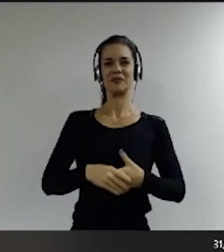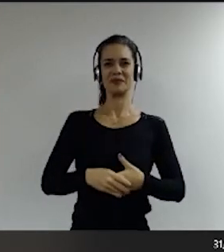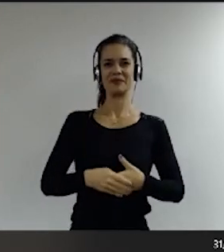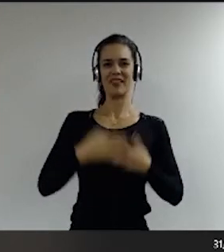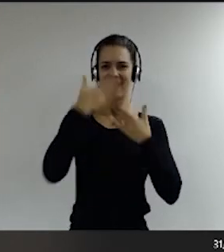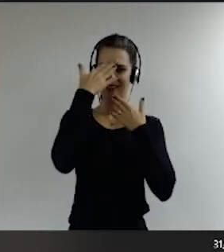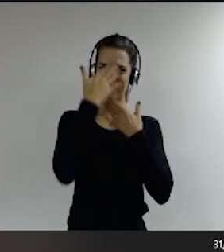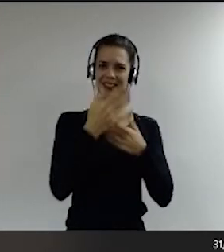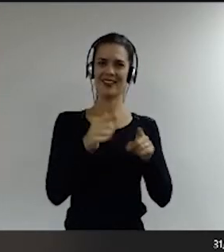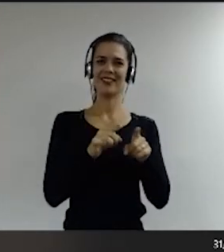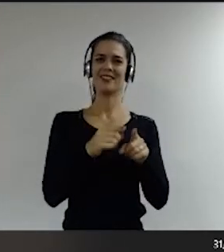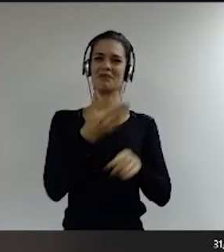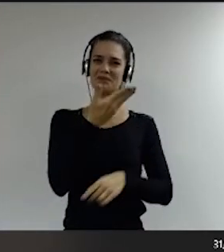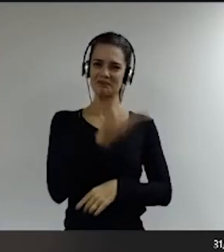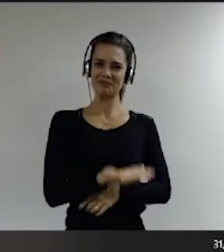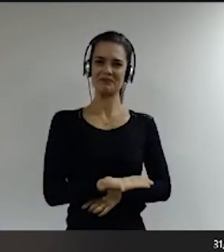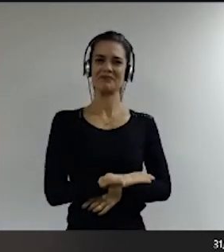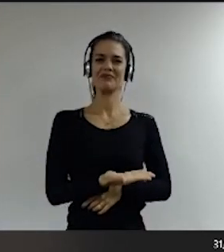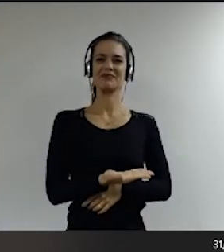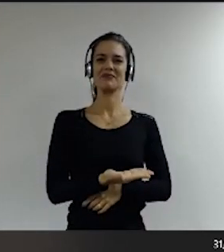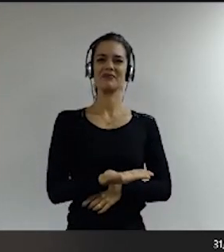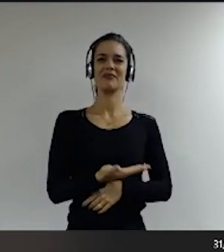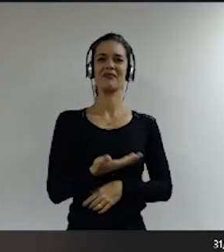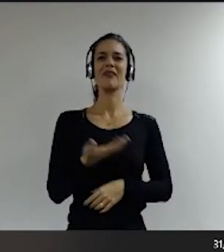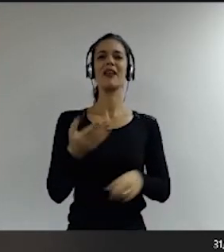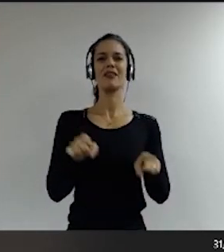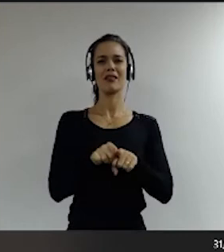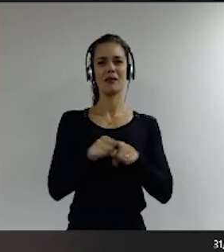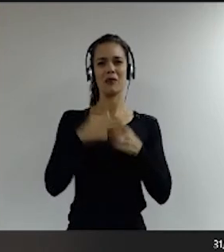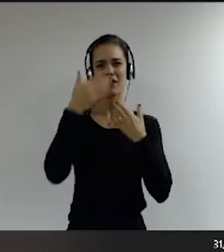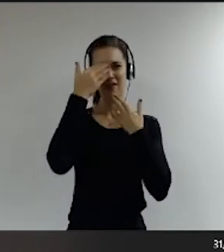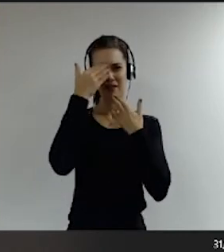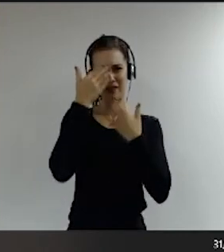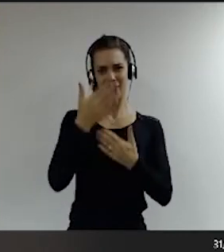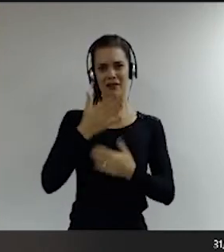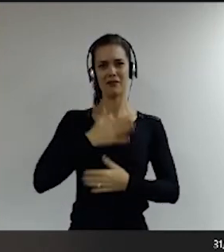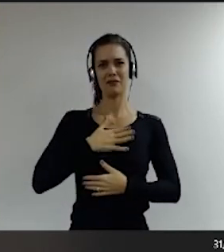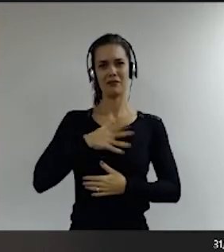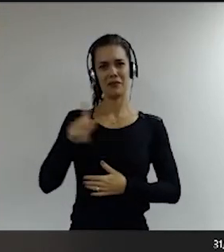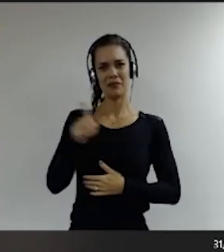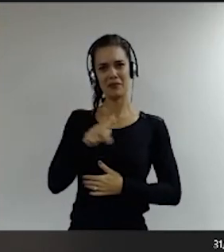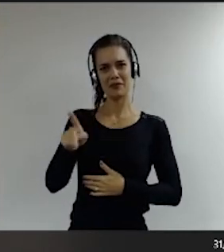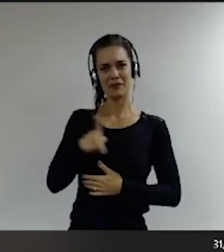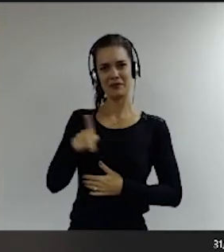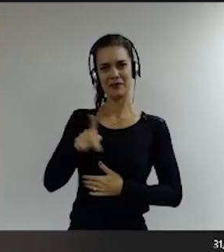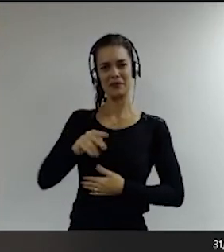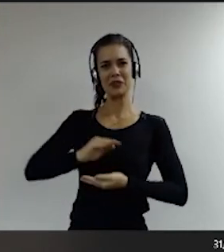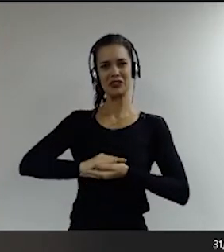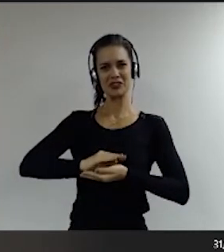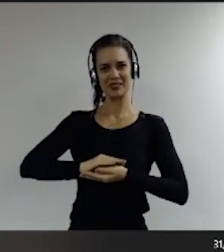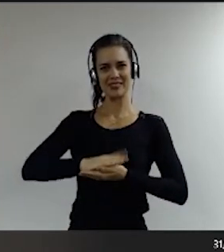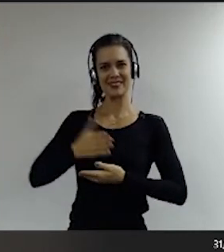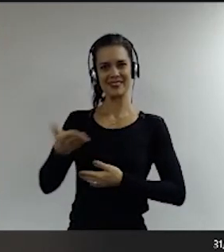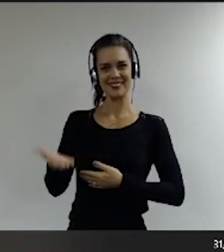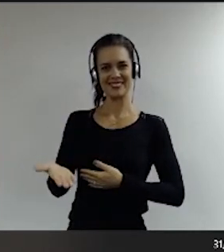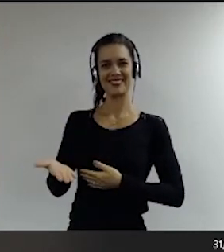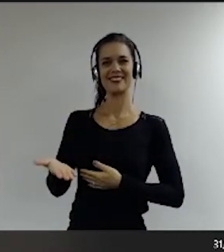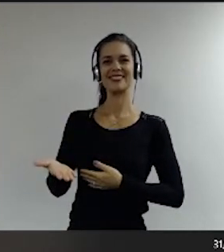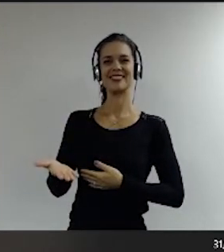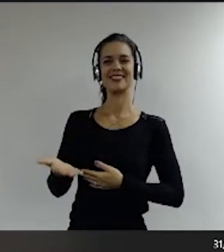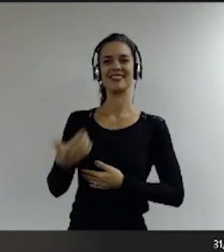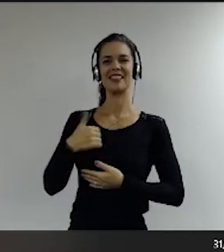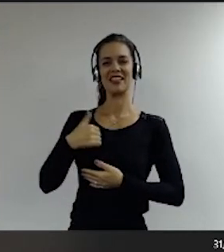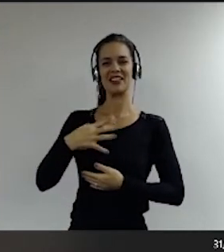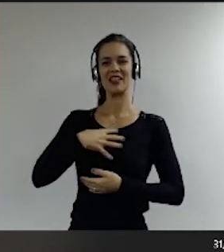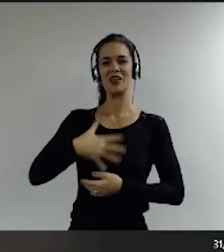agradecer a presença do Andriucci aqui, quero agradecer aos meus presidentes de caixa, né? Eu carrego